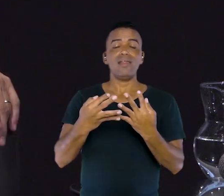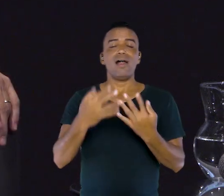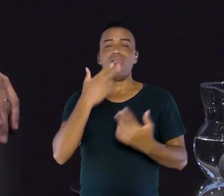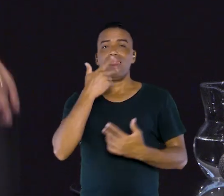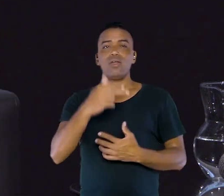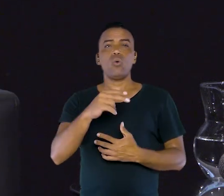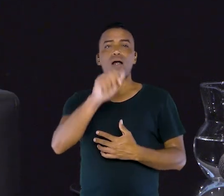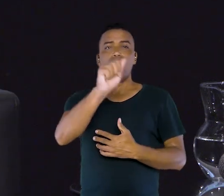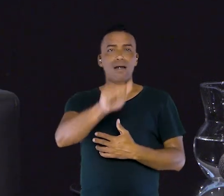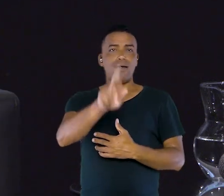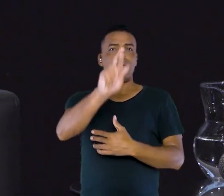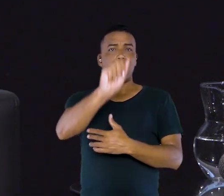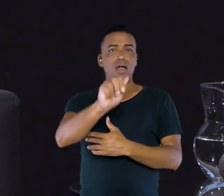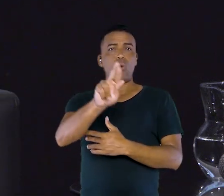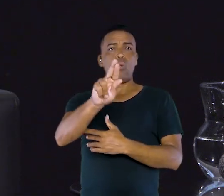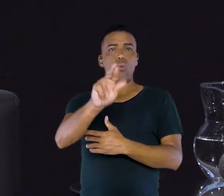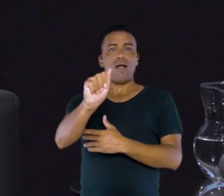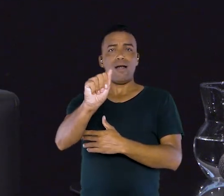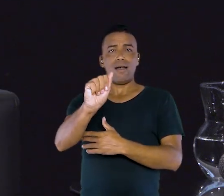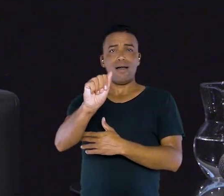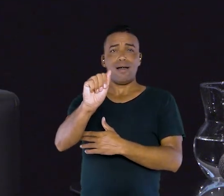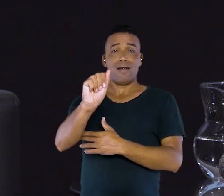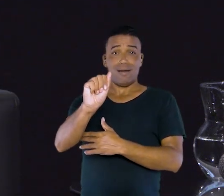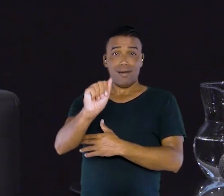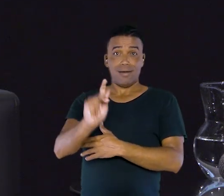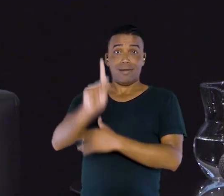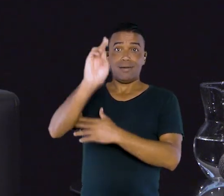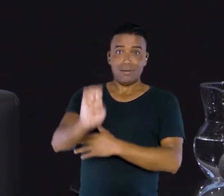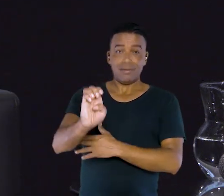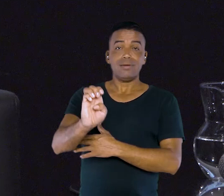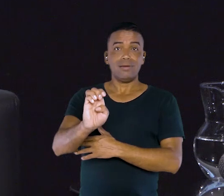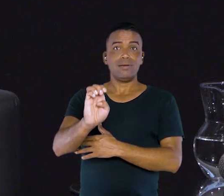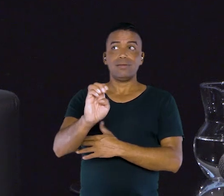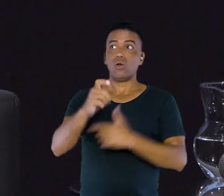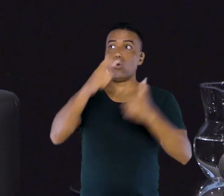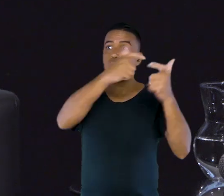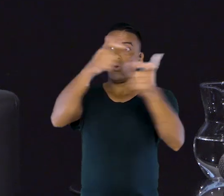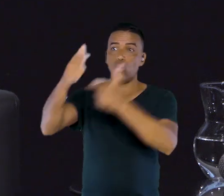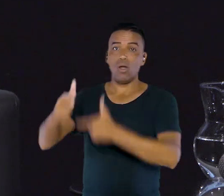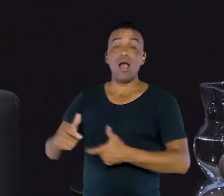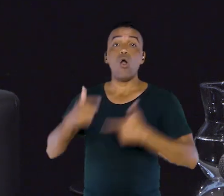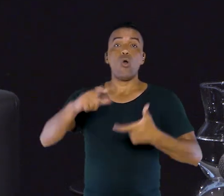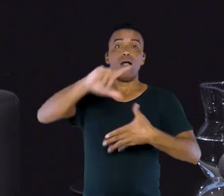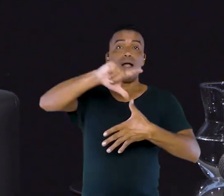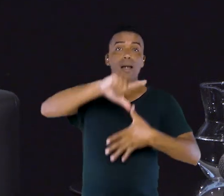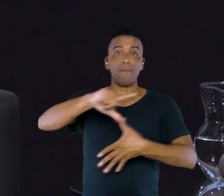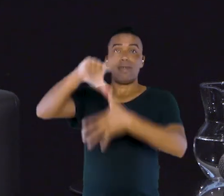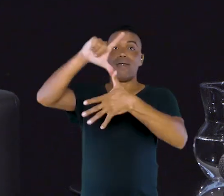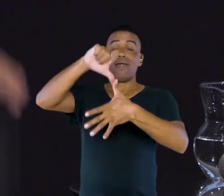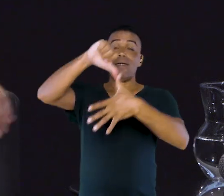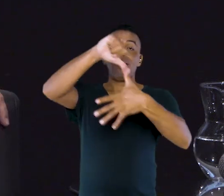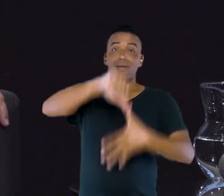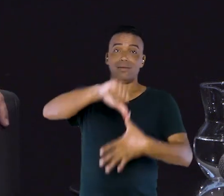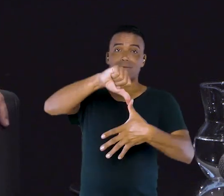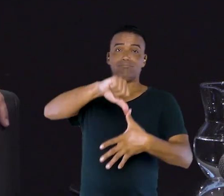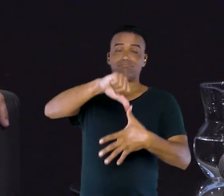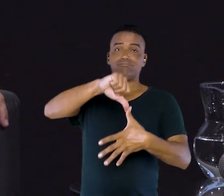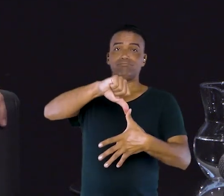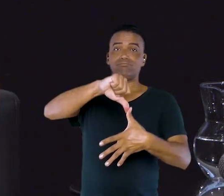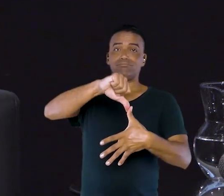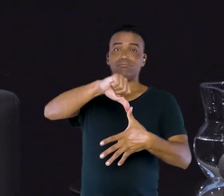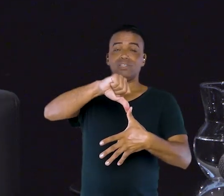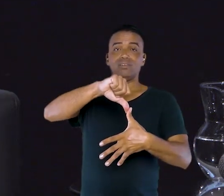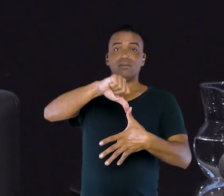chama de Arawak, que está presente por todo o norte, por vários lugares da América do Sul, mas muito pelo norte da América